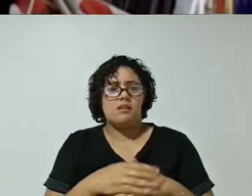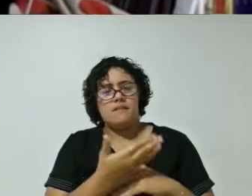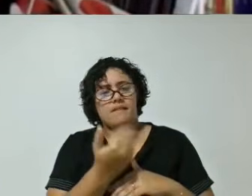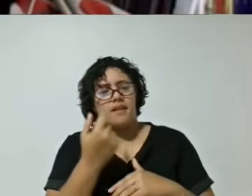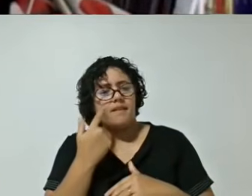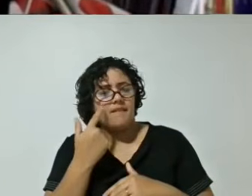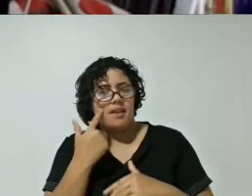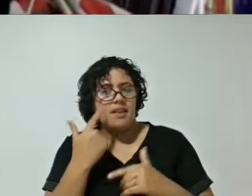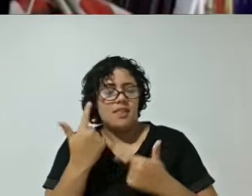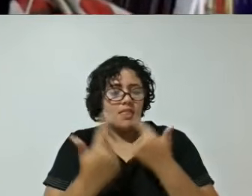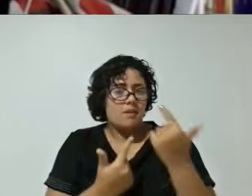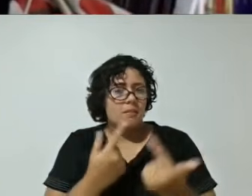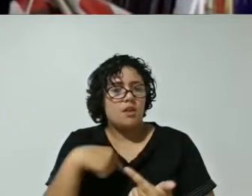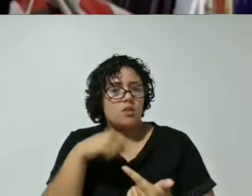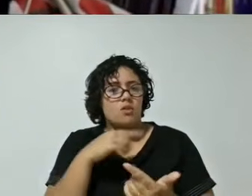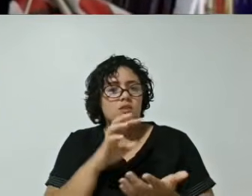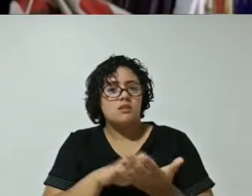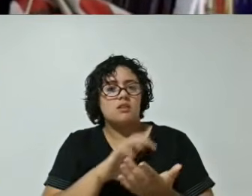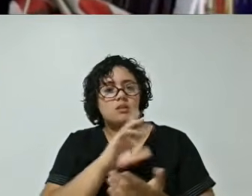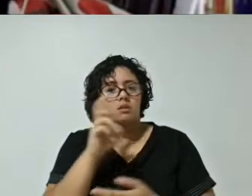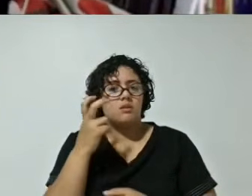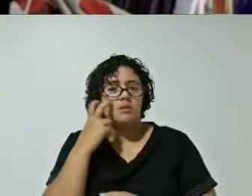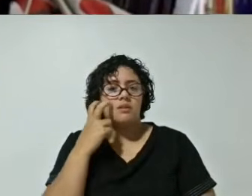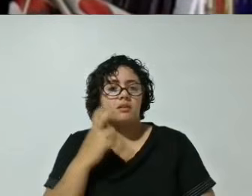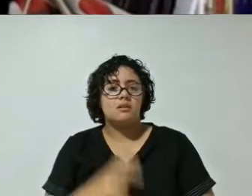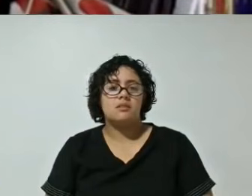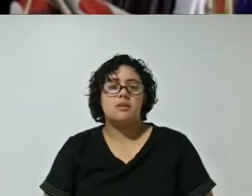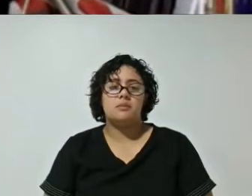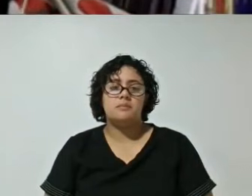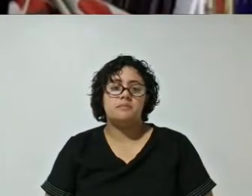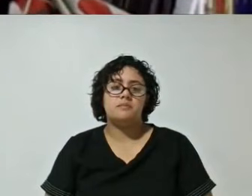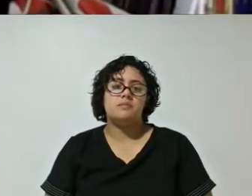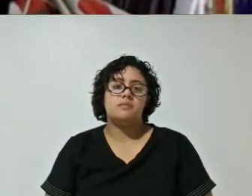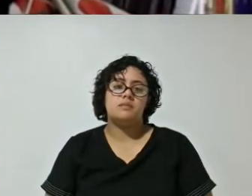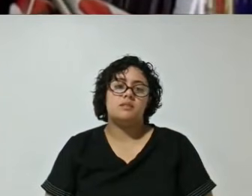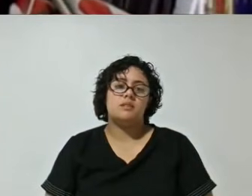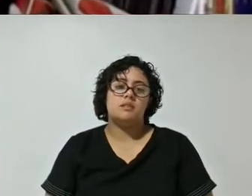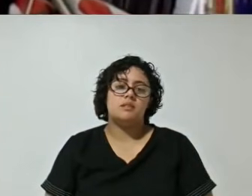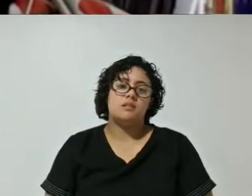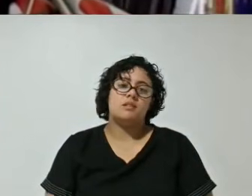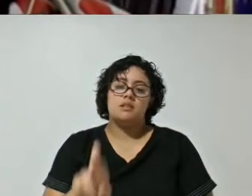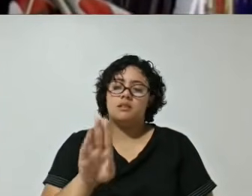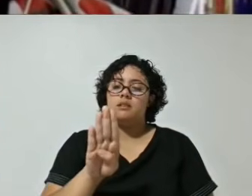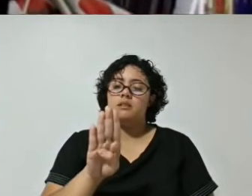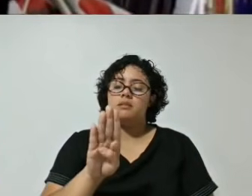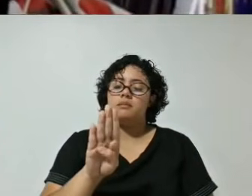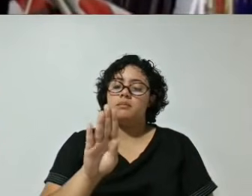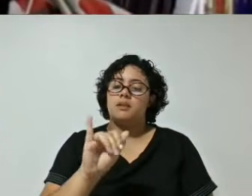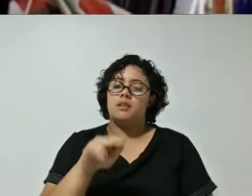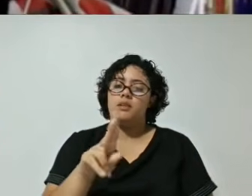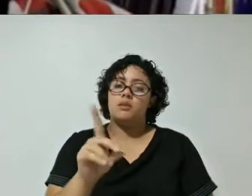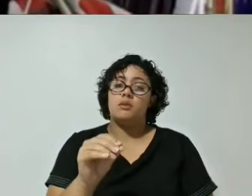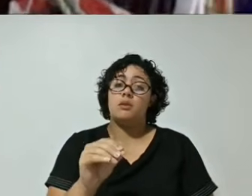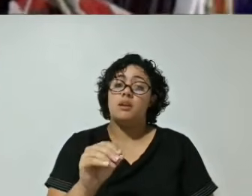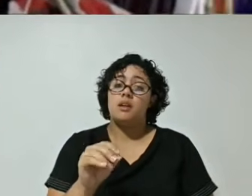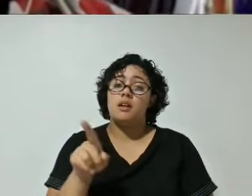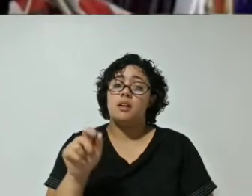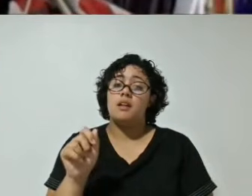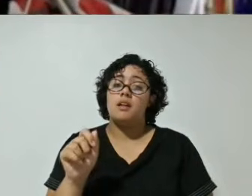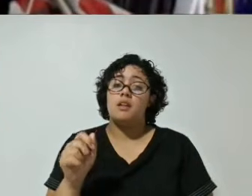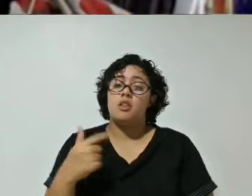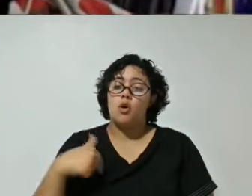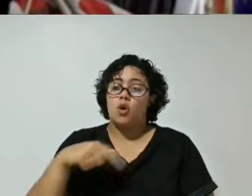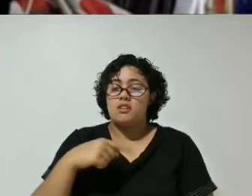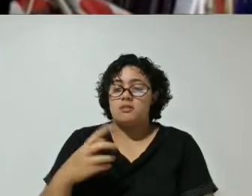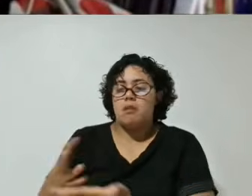trabalho, né? Eles foram de graça, né? sim, E o Rubinho do aham, Vale, eu me lembro que a gente fez tipo uma vaquinha lá entre